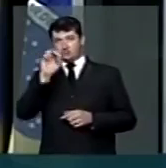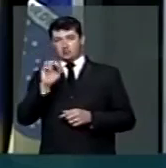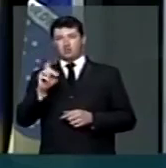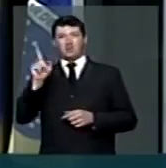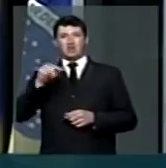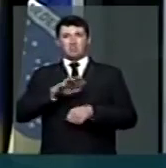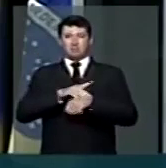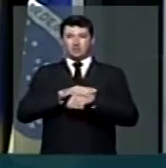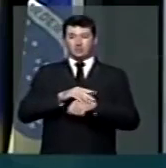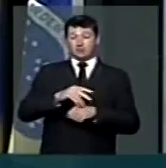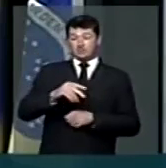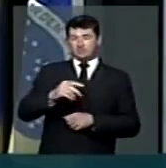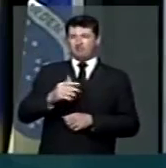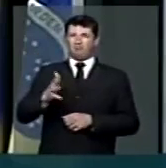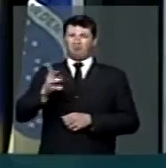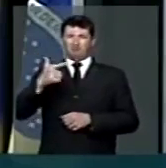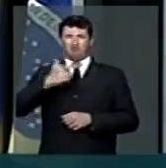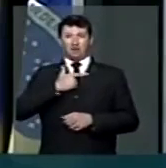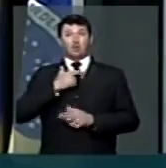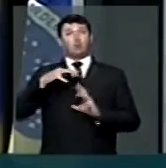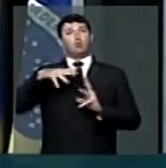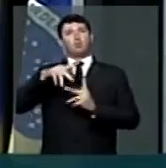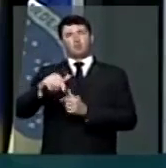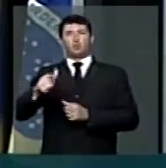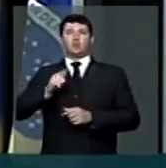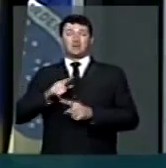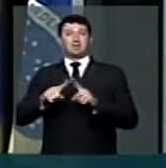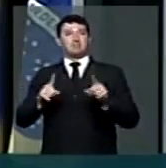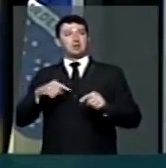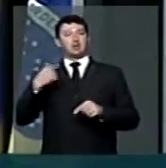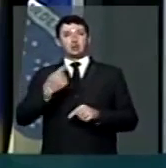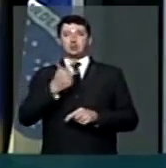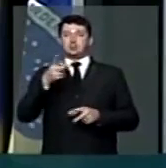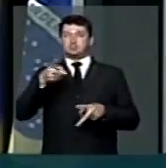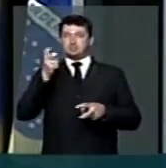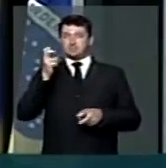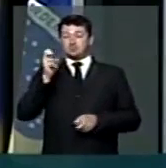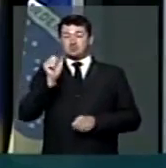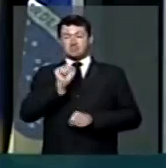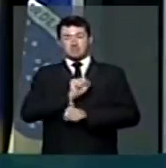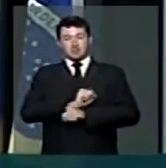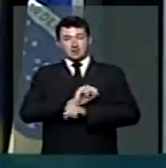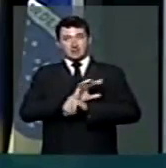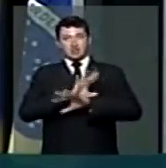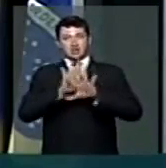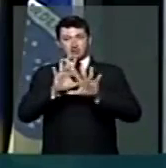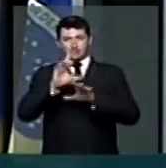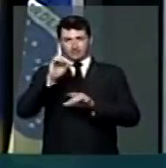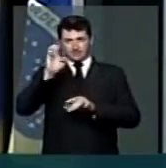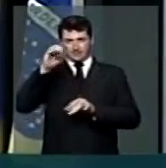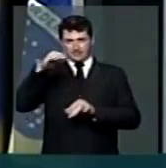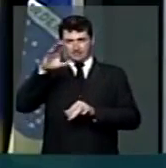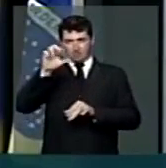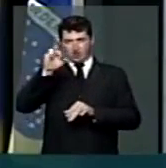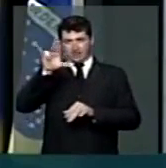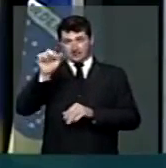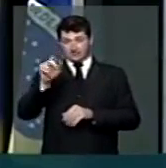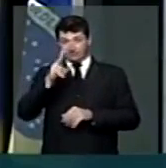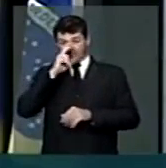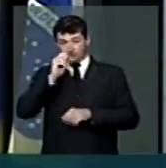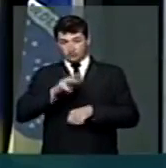chaga terrível que o mundo inteiro enfrenta, mas a gente percebe com clareza que em democracias mais